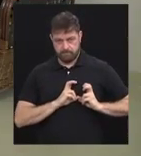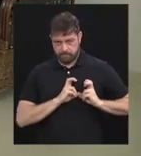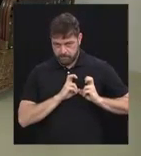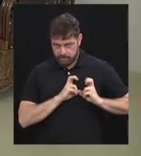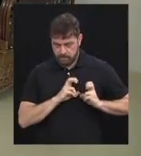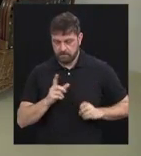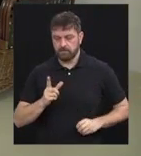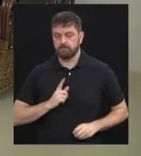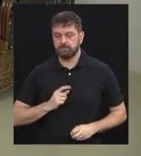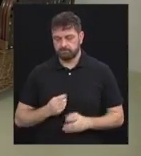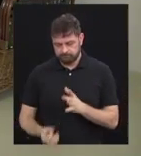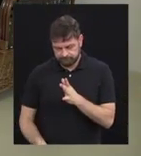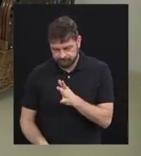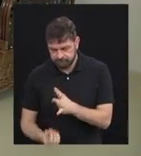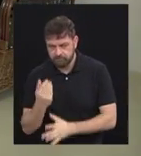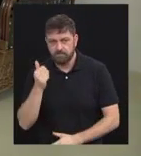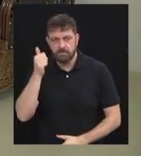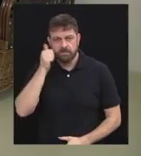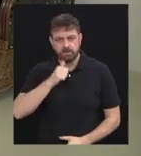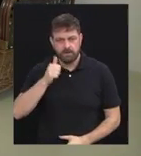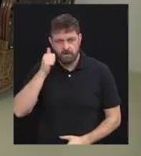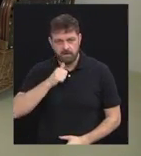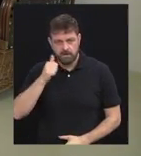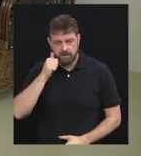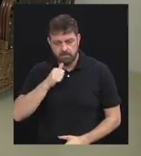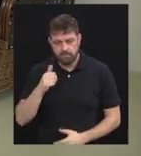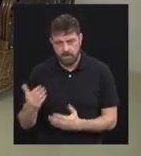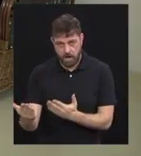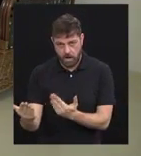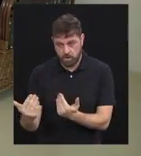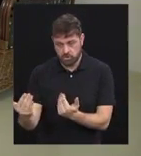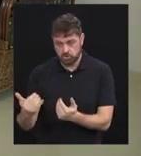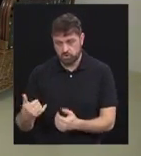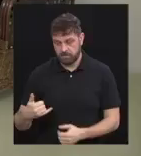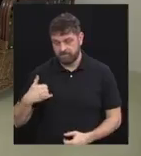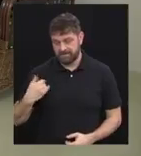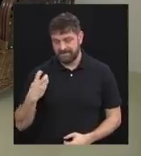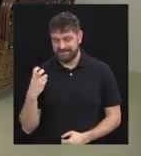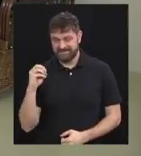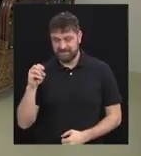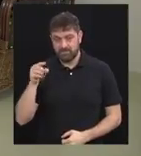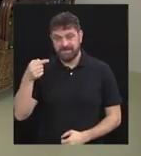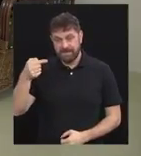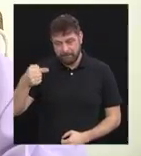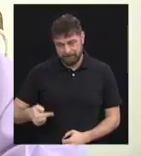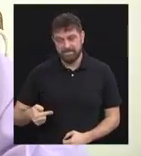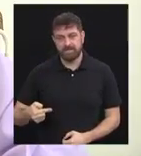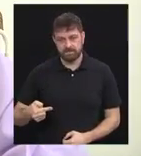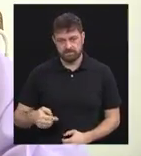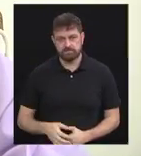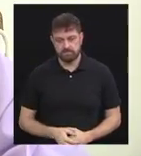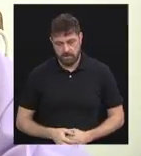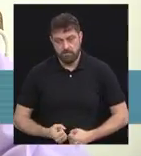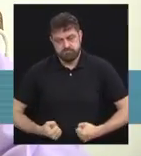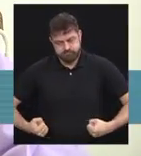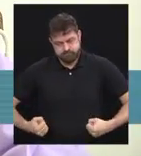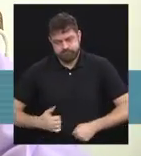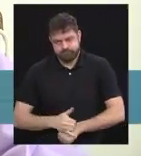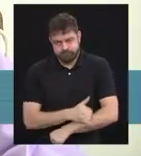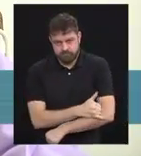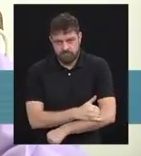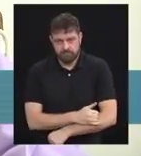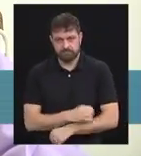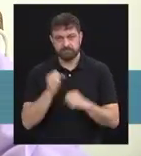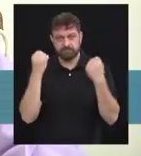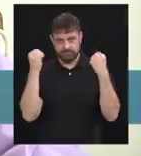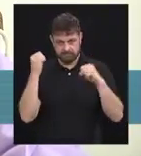está muito frequente em mulheres com idade inferior a 50 anos. Isso é uma das causas. Olha só a próxima.